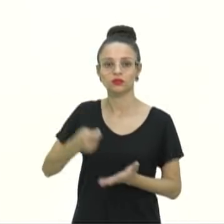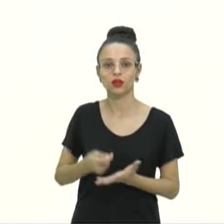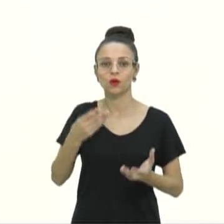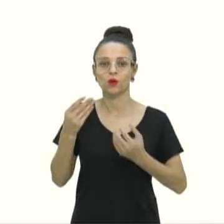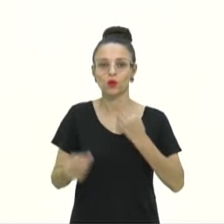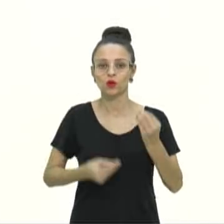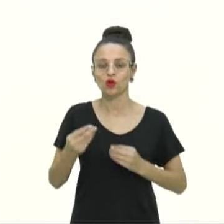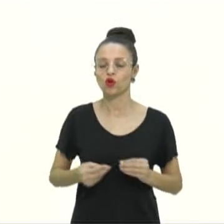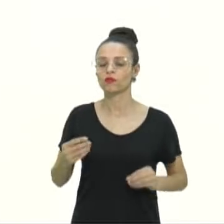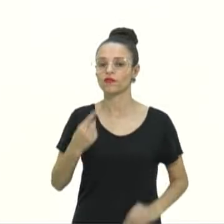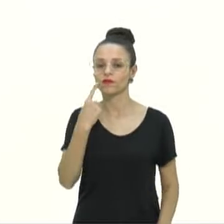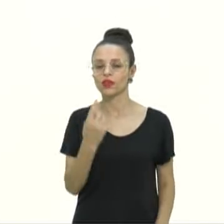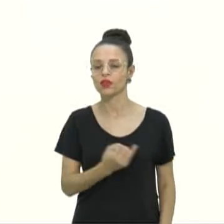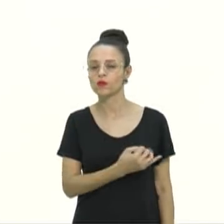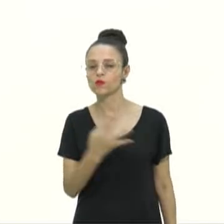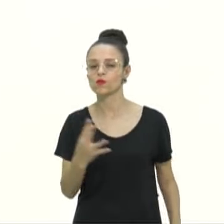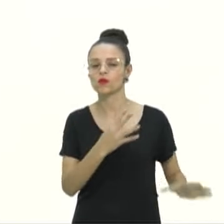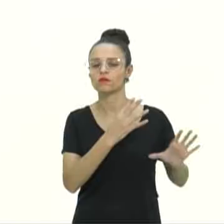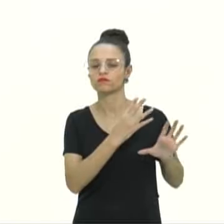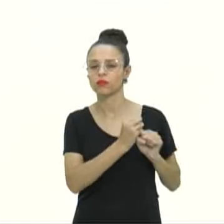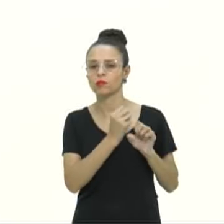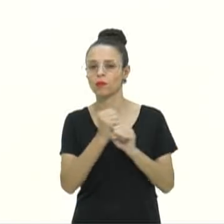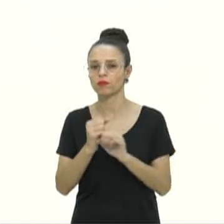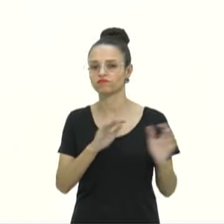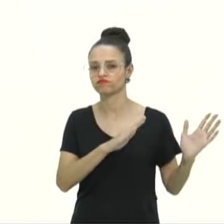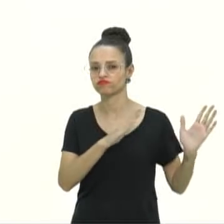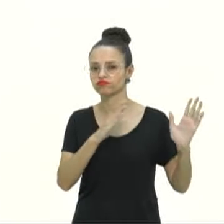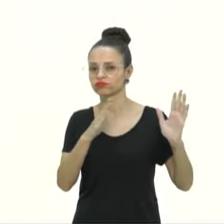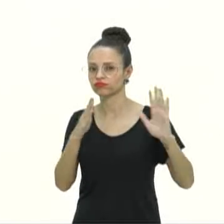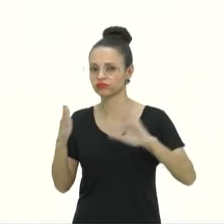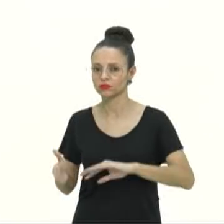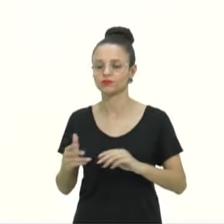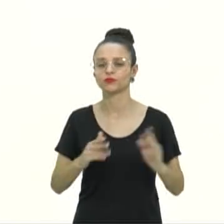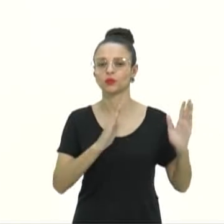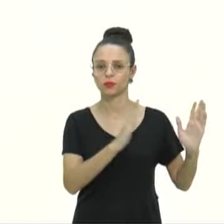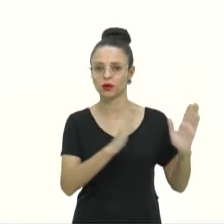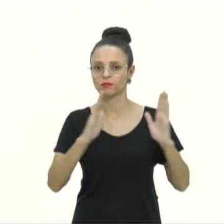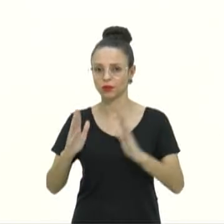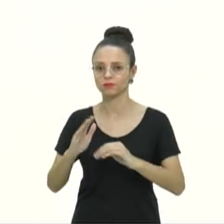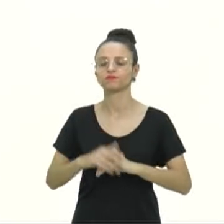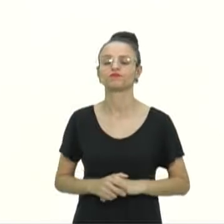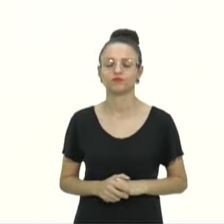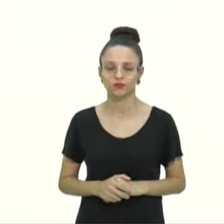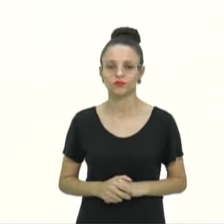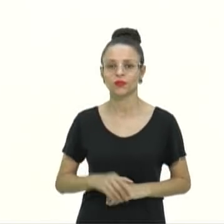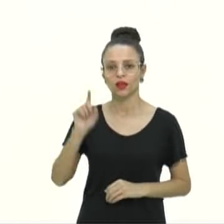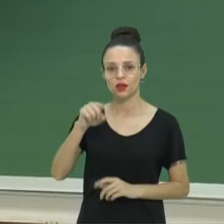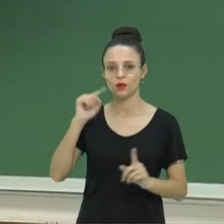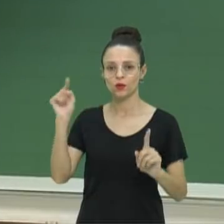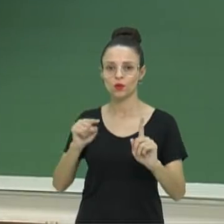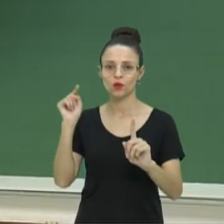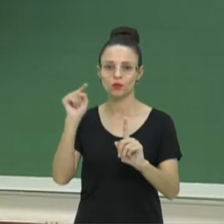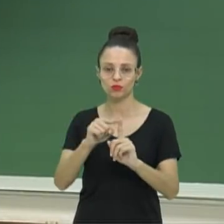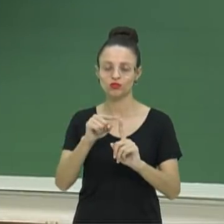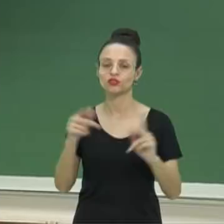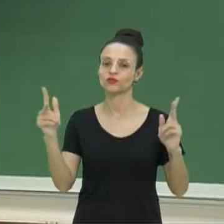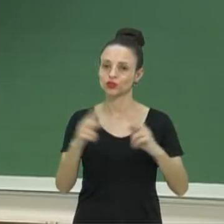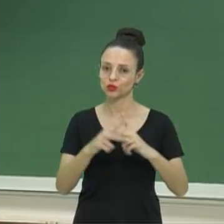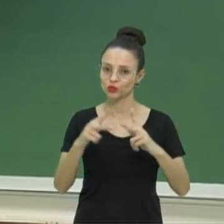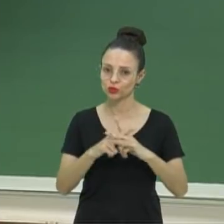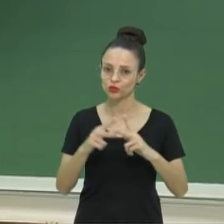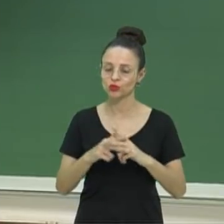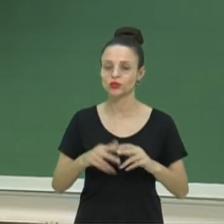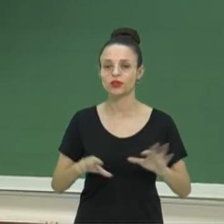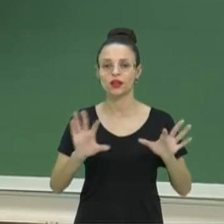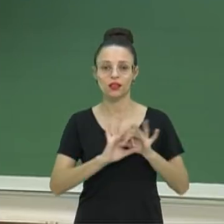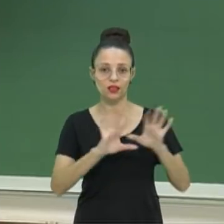com a pontuação acumulada ao longo dos 2 rounds, né? Então, esse aqui é o objetivo do wrestling, tanto no